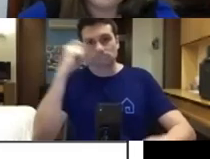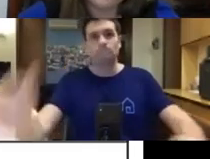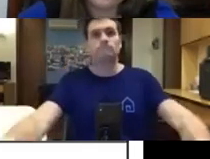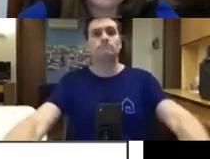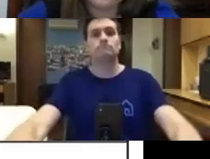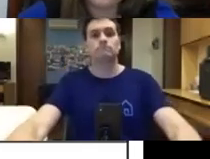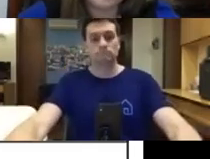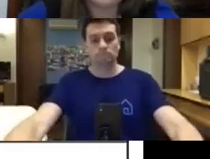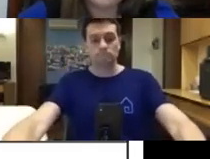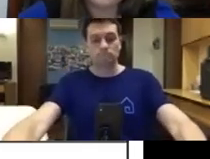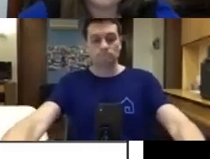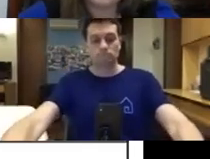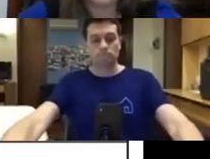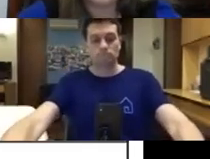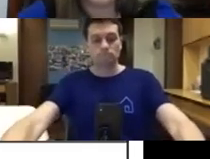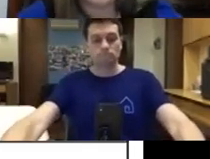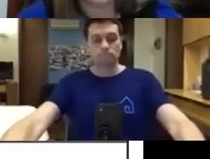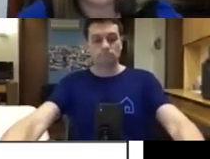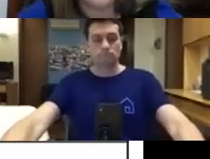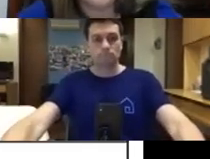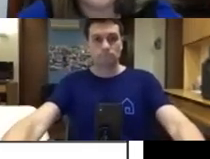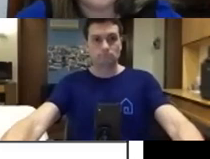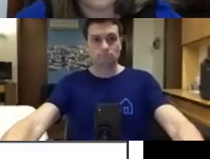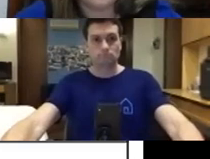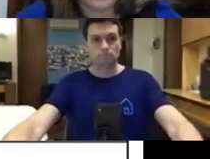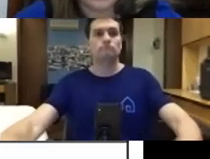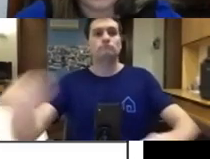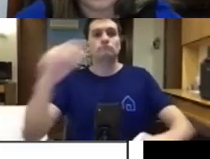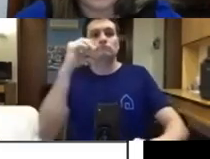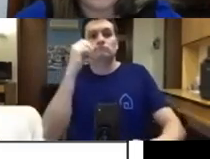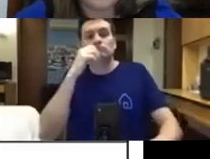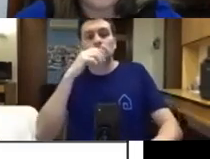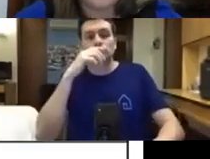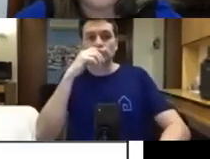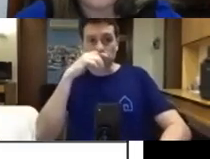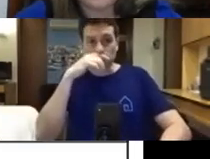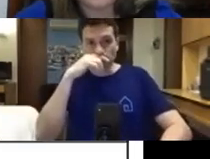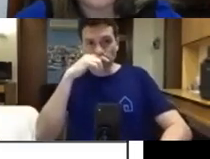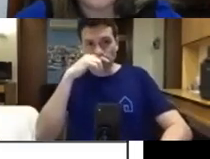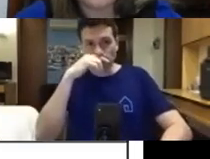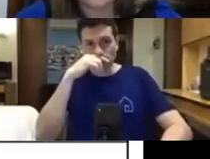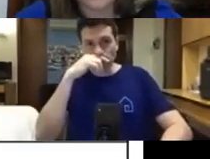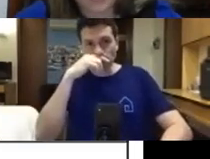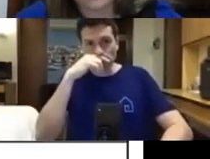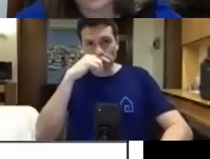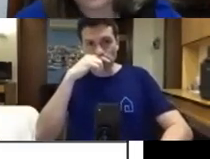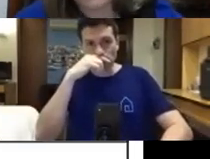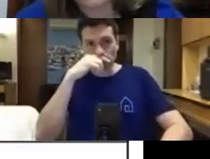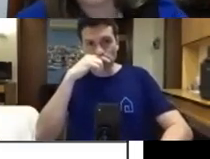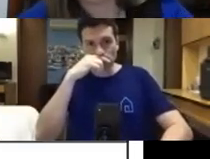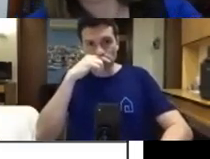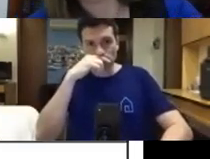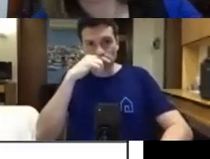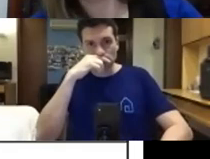longo da temperatura do concreto, né? A gente vê que quando chega aqui em 600 graus, a gente já tem